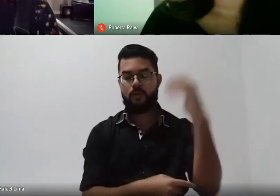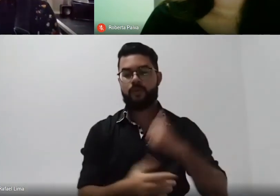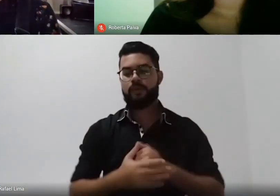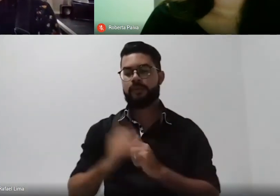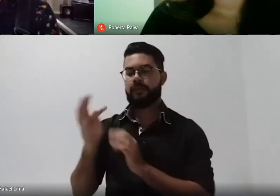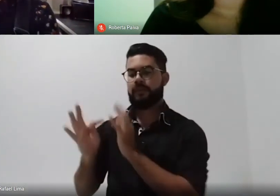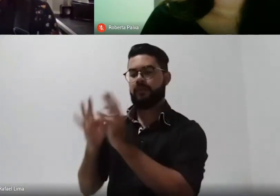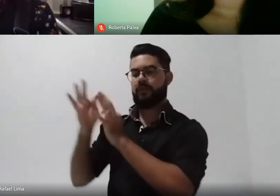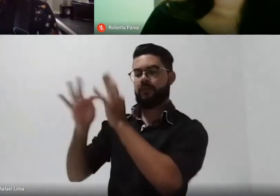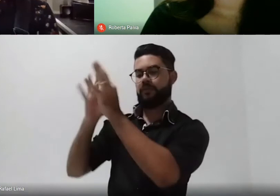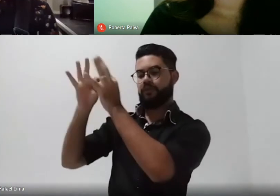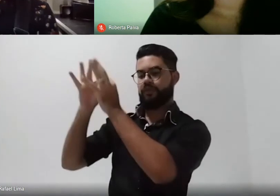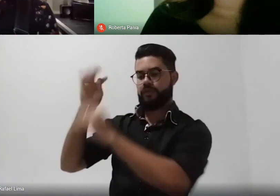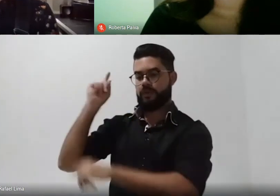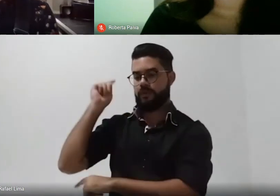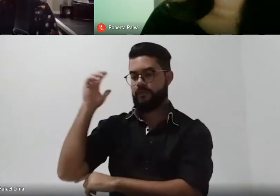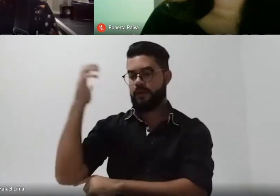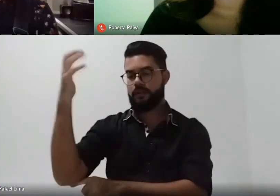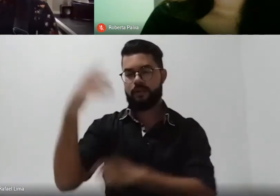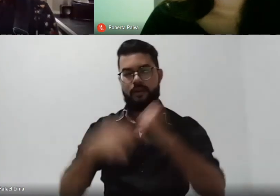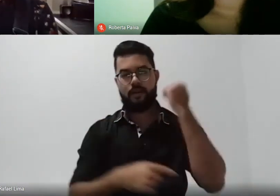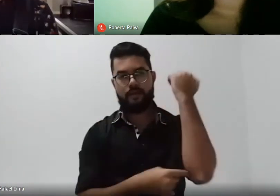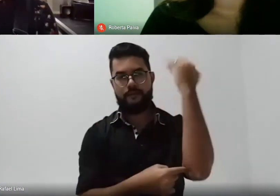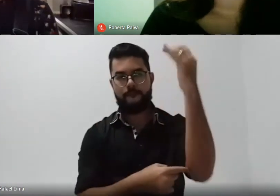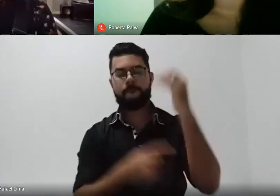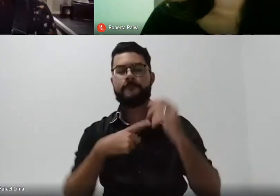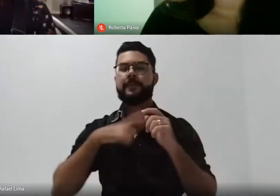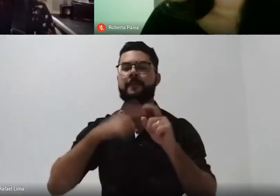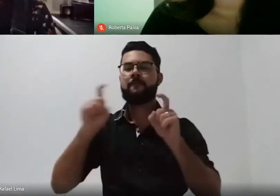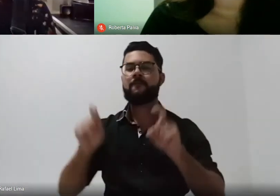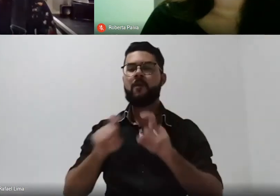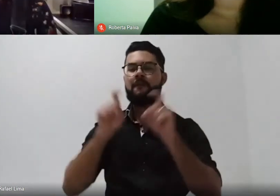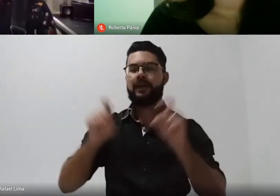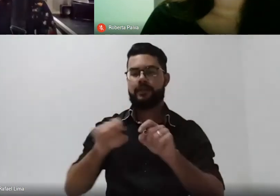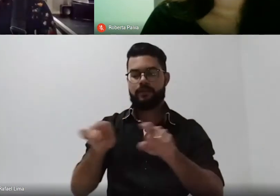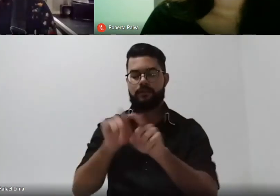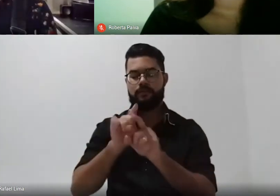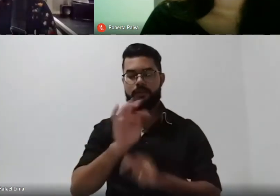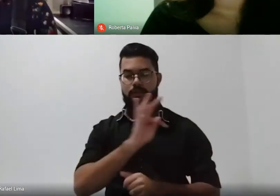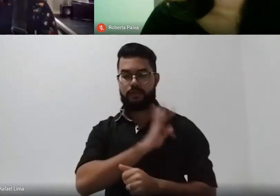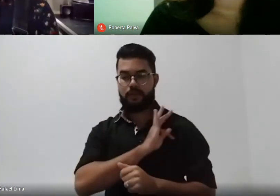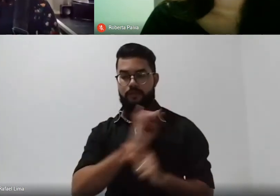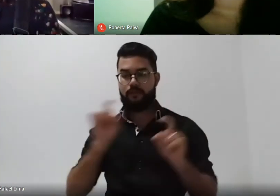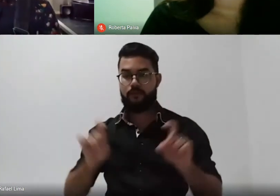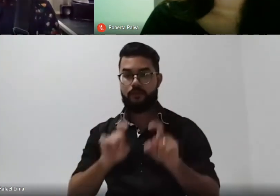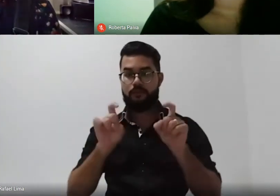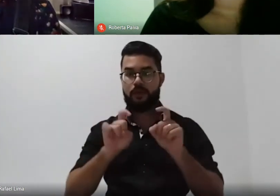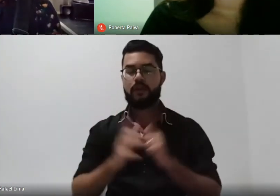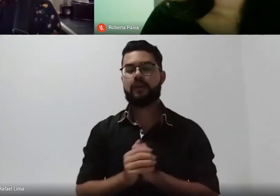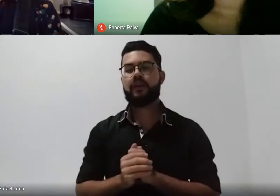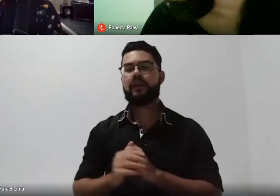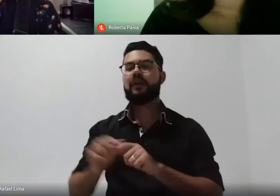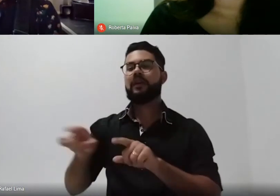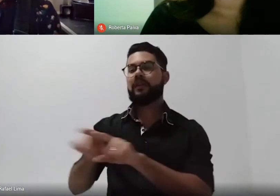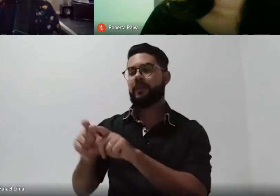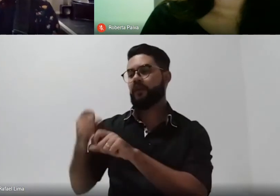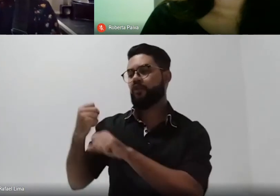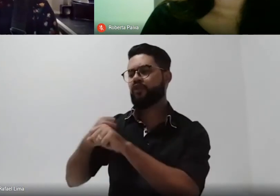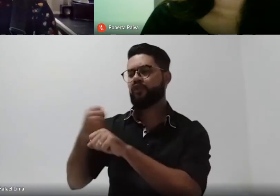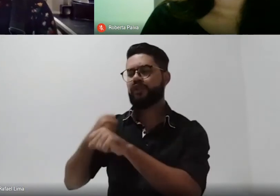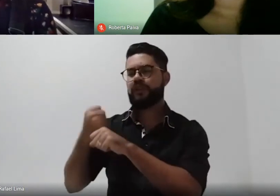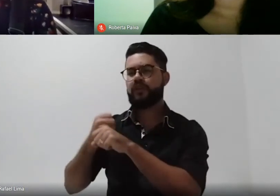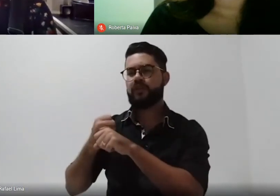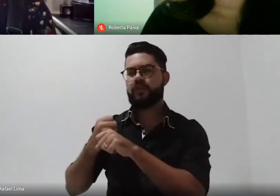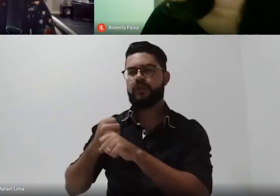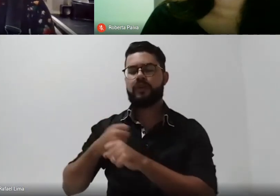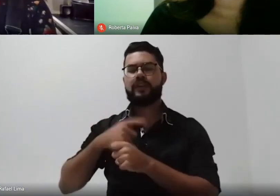técnico ambiental, temos a área de informática, com curso técnico de informática, temos a área de construção civil com apenas o curso de edificações,